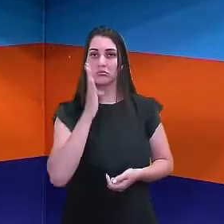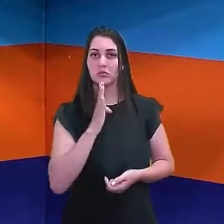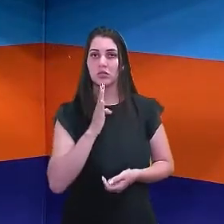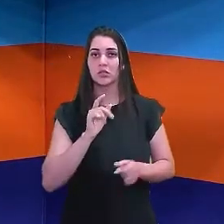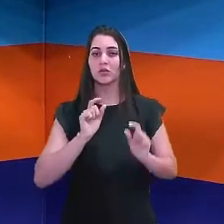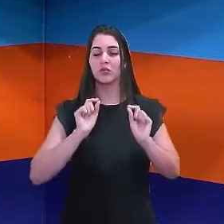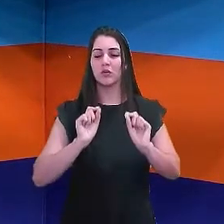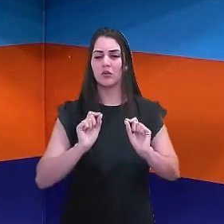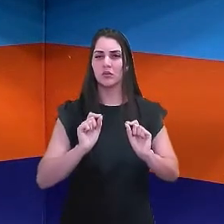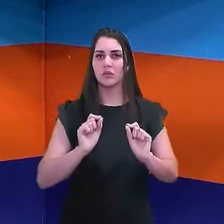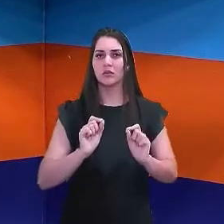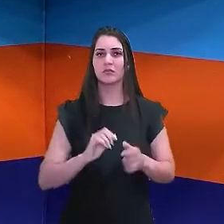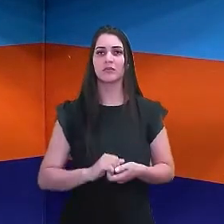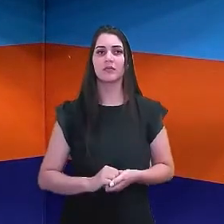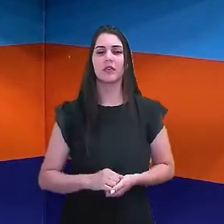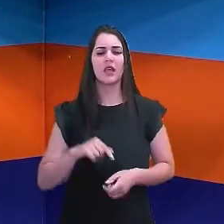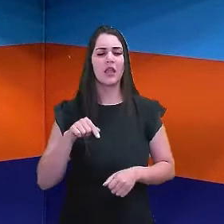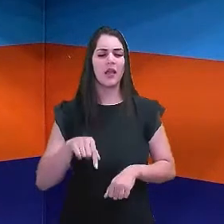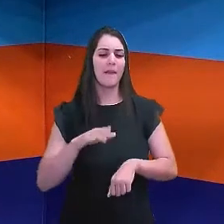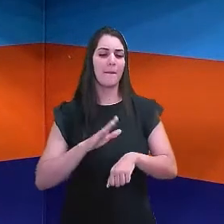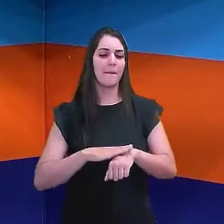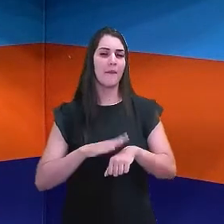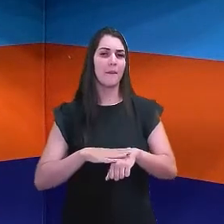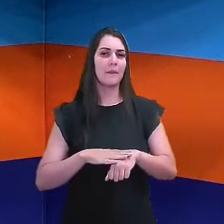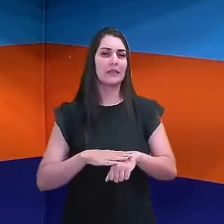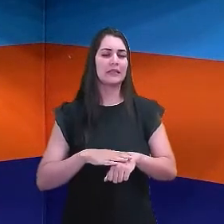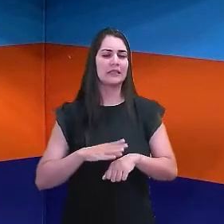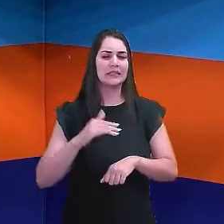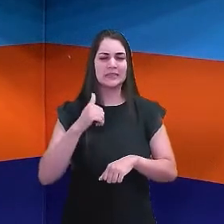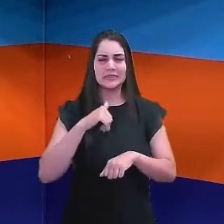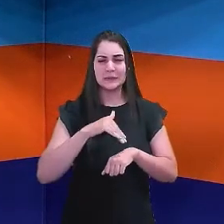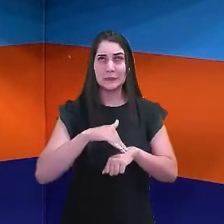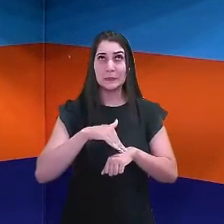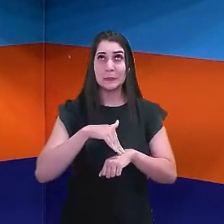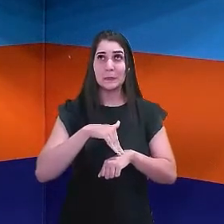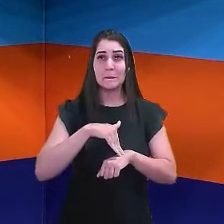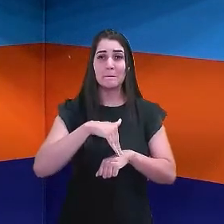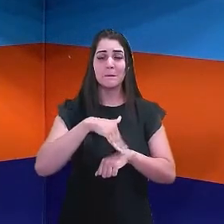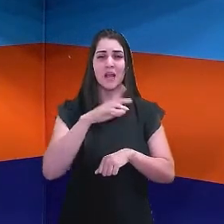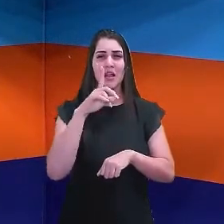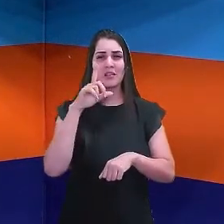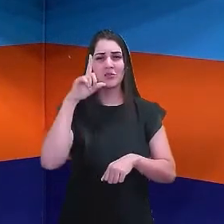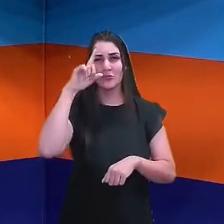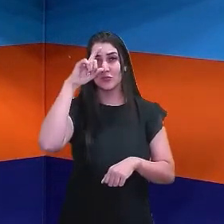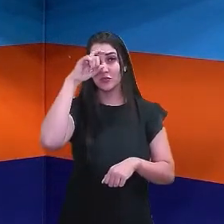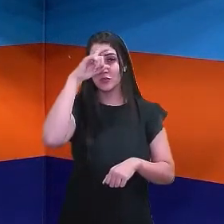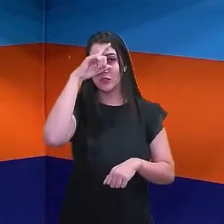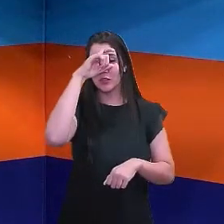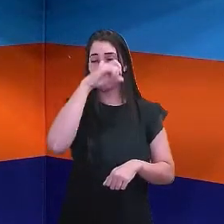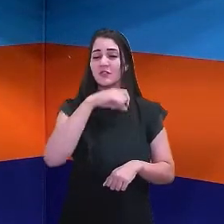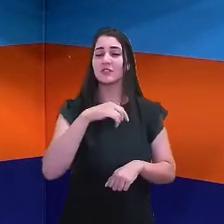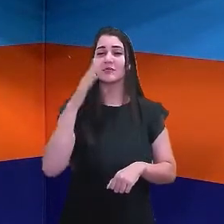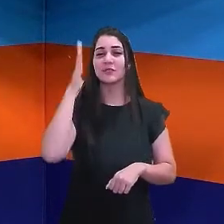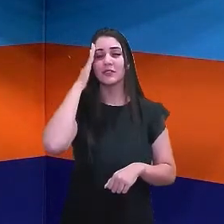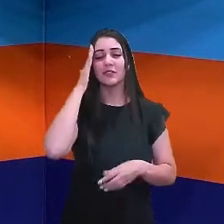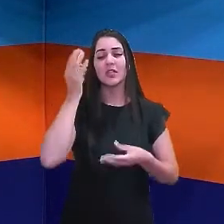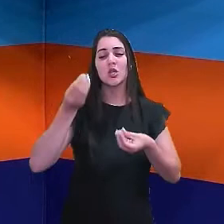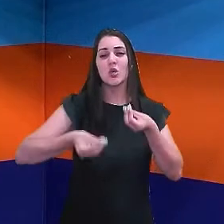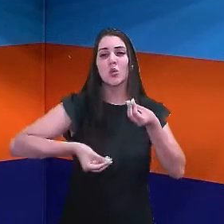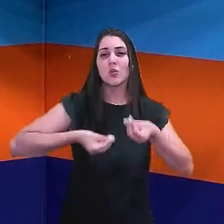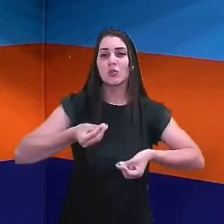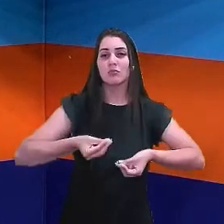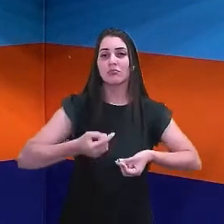dos momentos mais complexos de entendermos como o nosso país